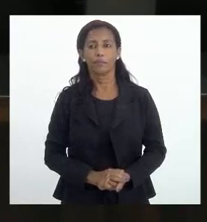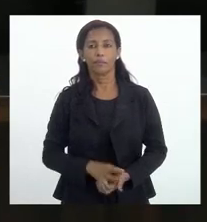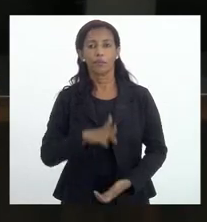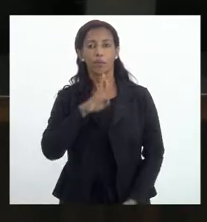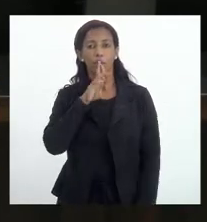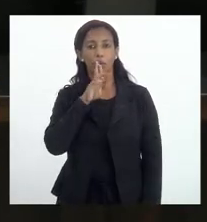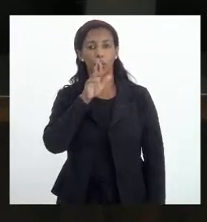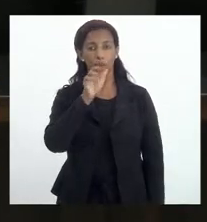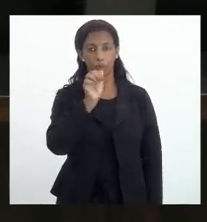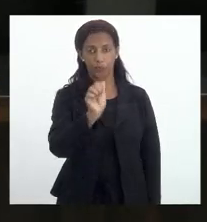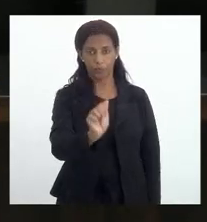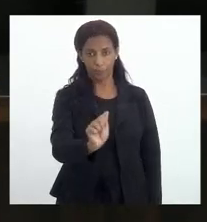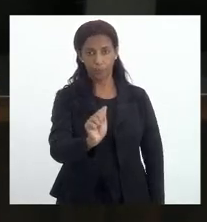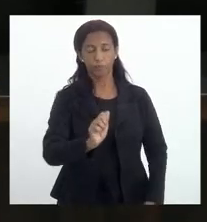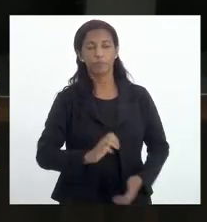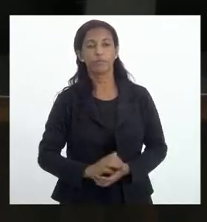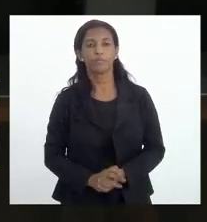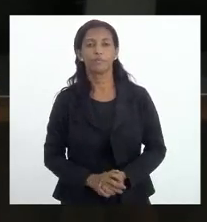Rodrigo Amorim,